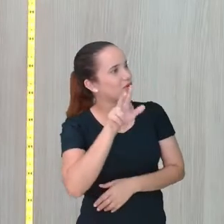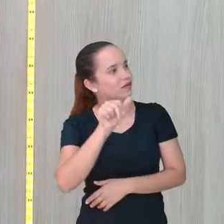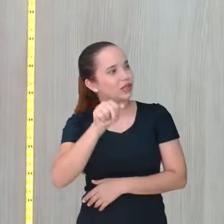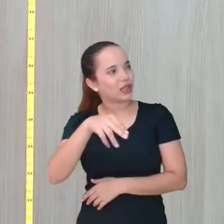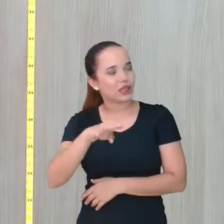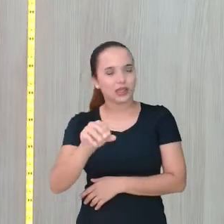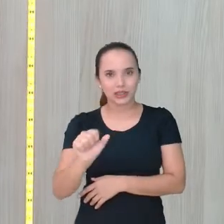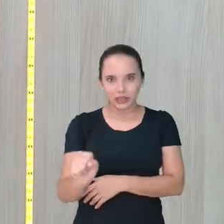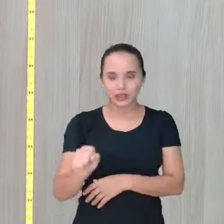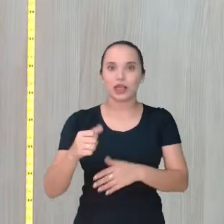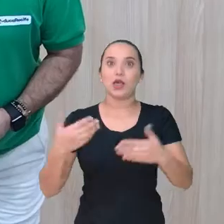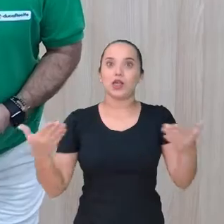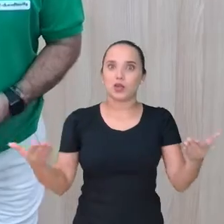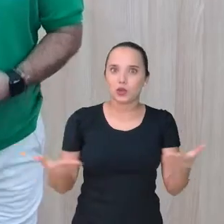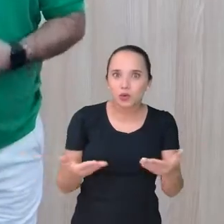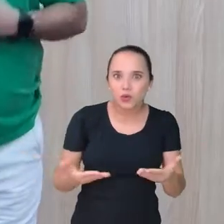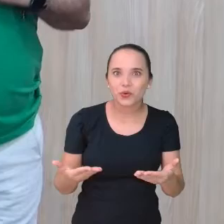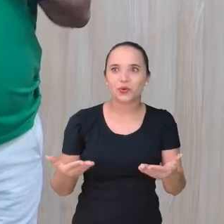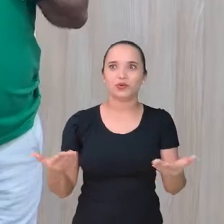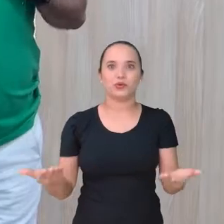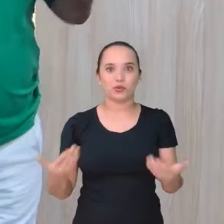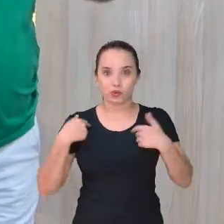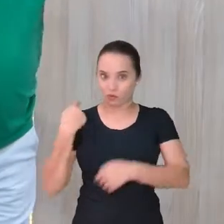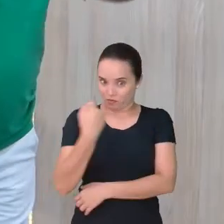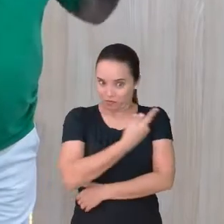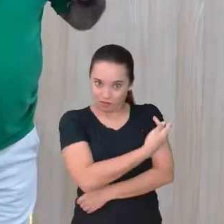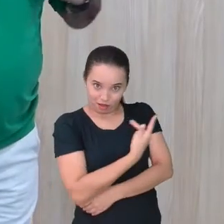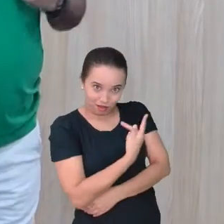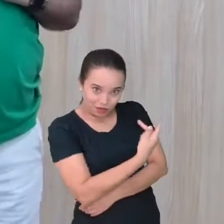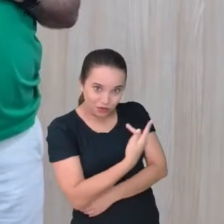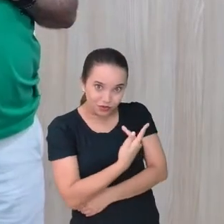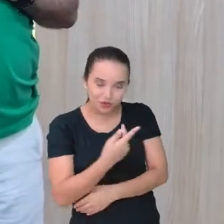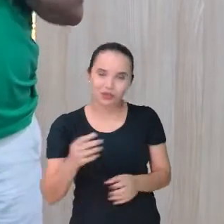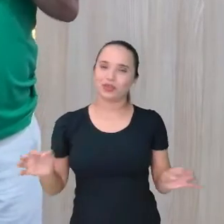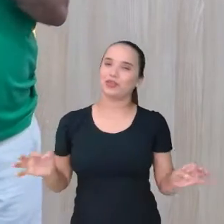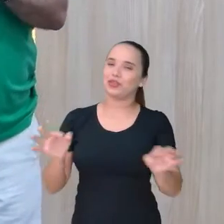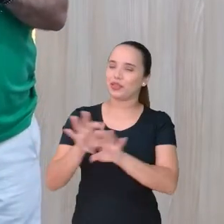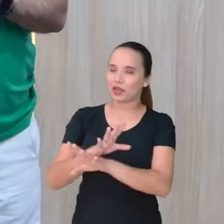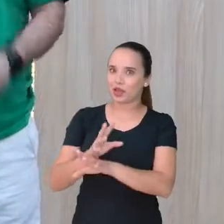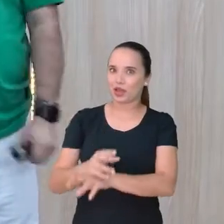gente. E ó, gente, tchau, por tchau. hoje, pra gente, é